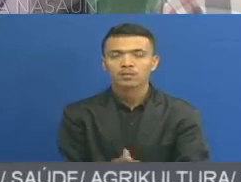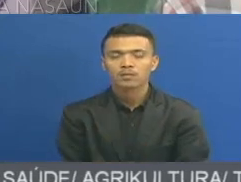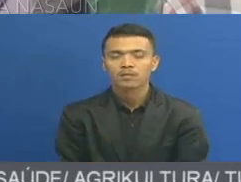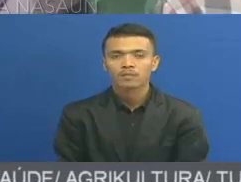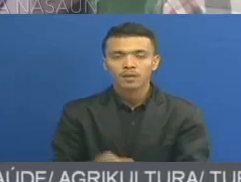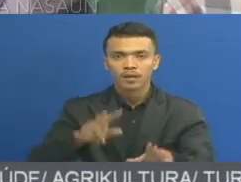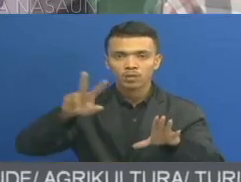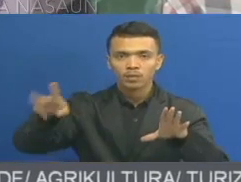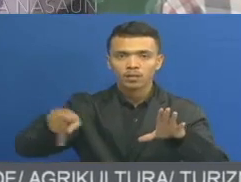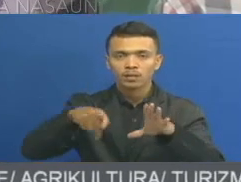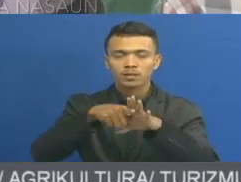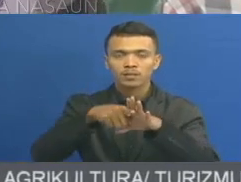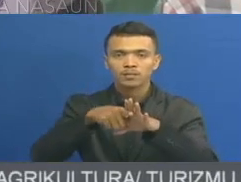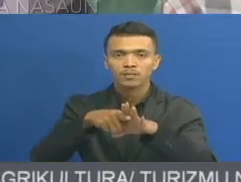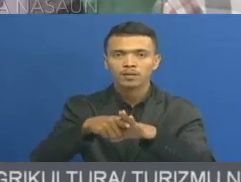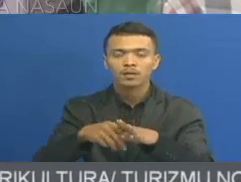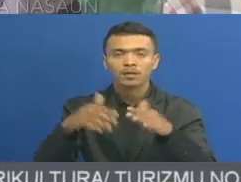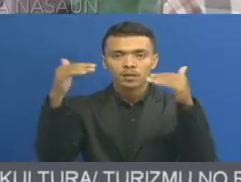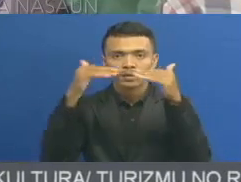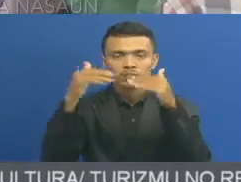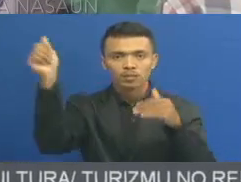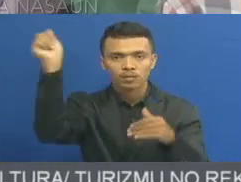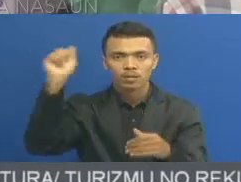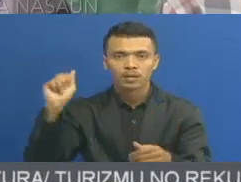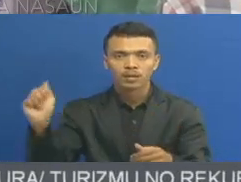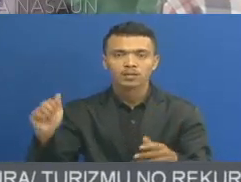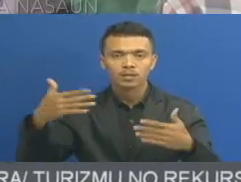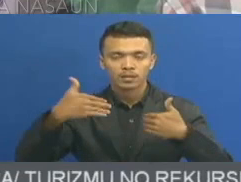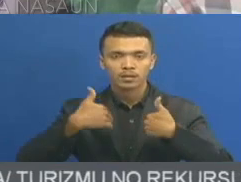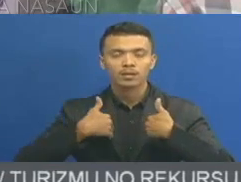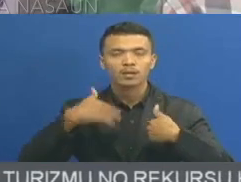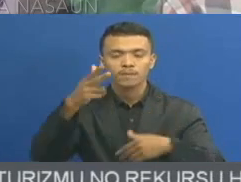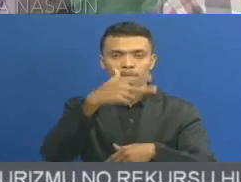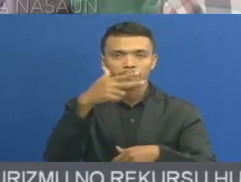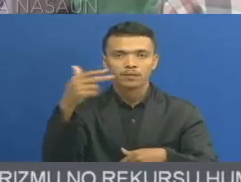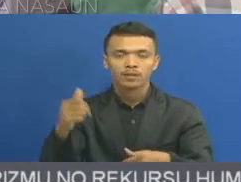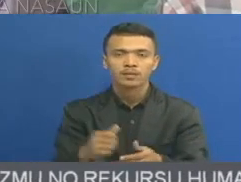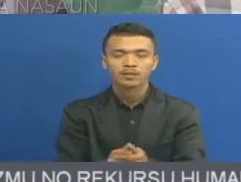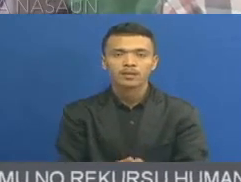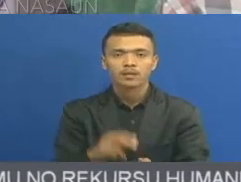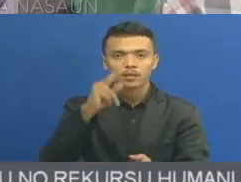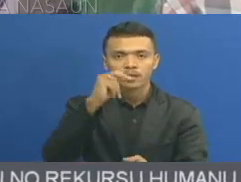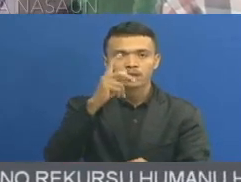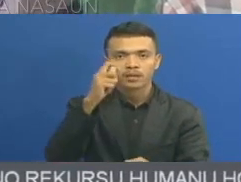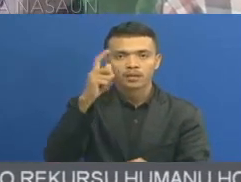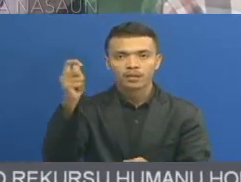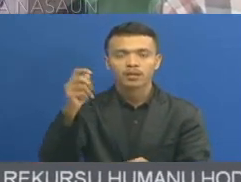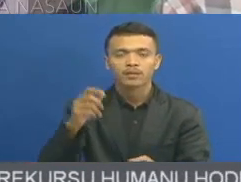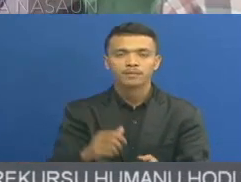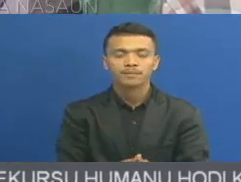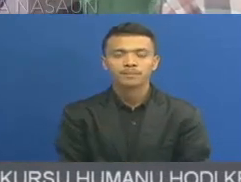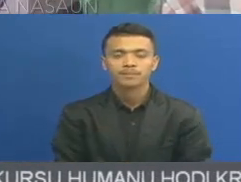ato participa Cimeiro ASEAN e a Indonésia, província NTT Nusa Tenggara